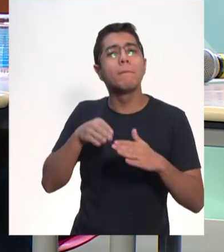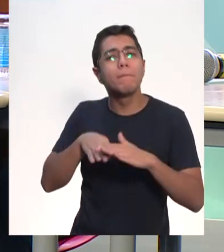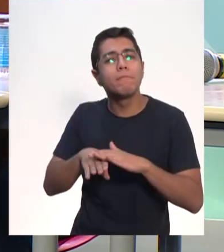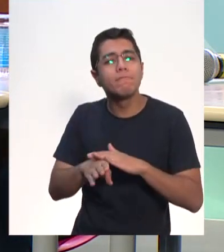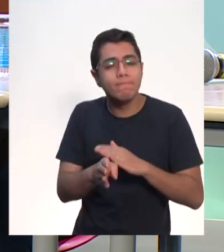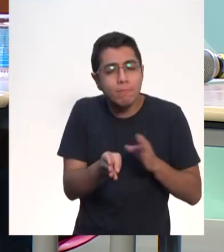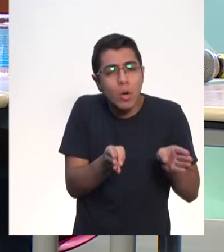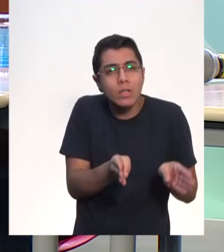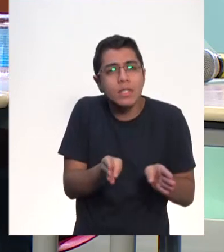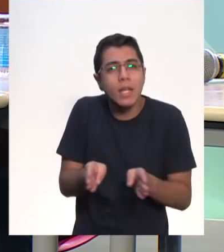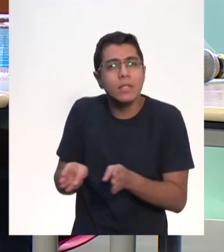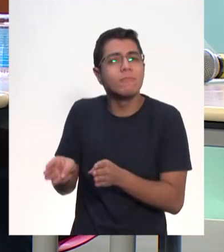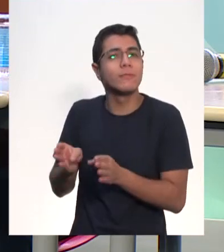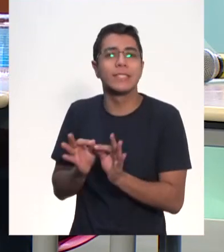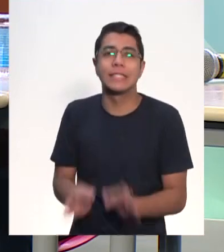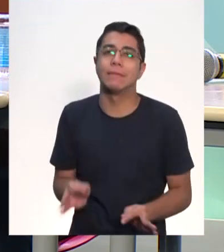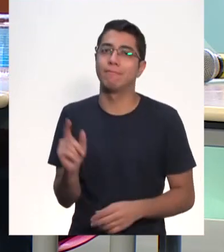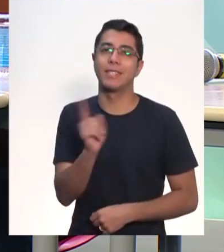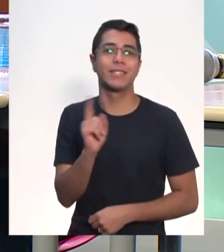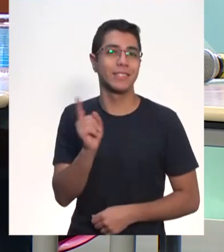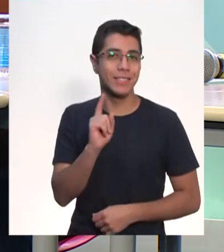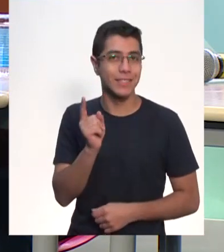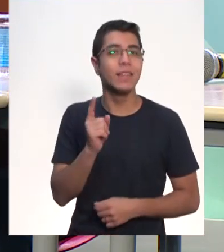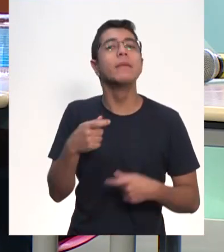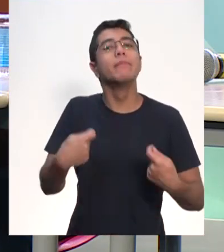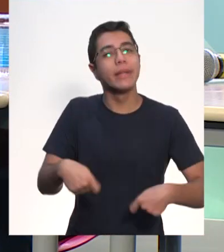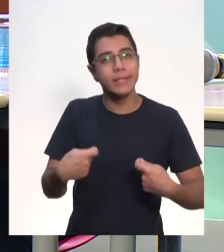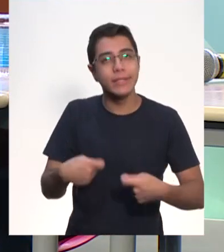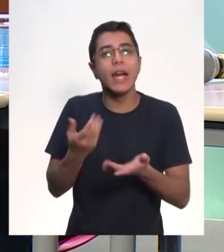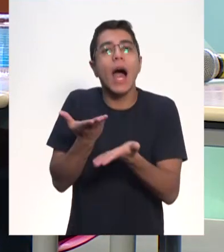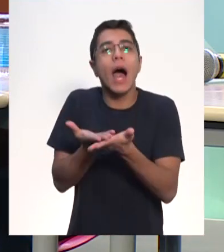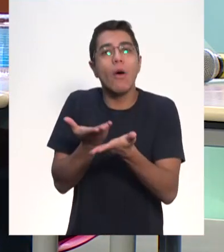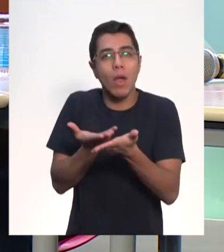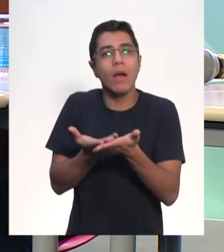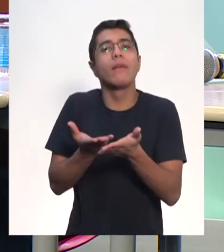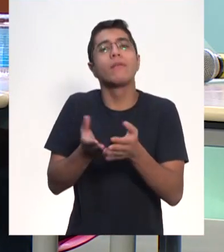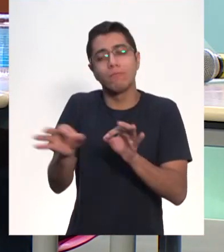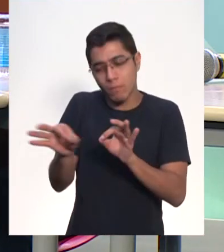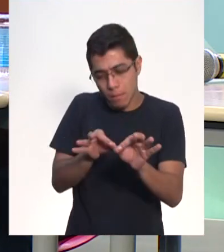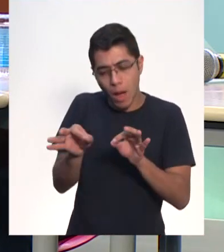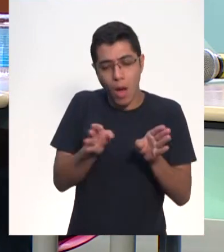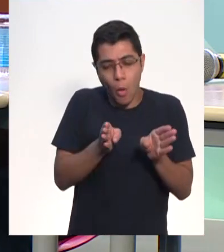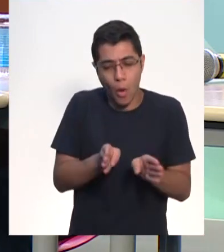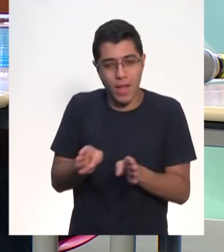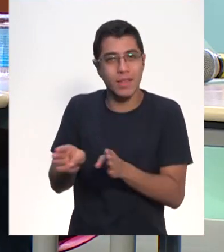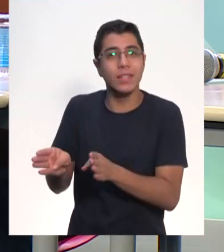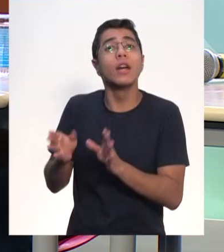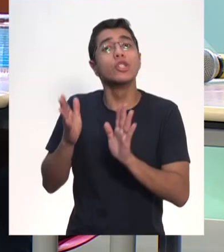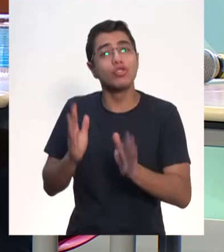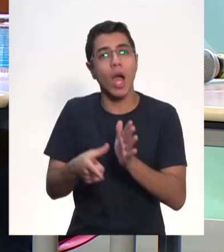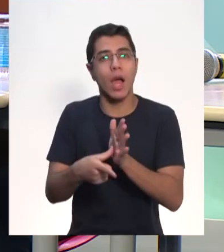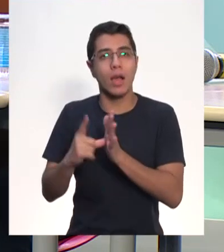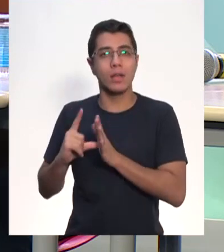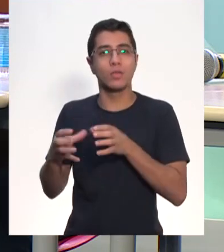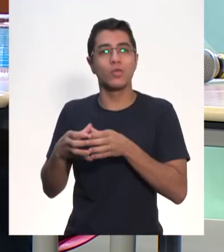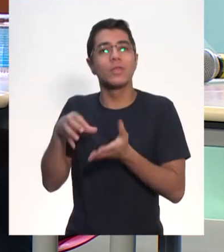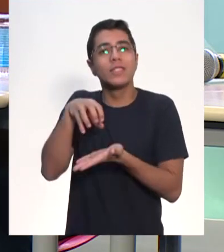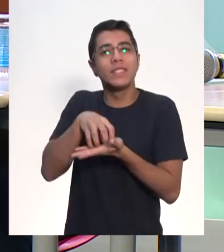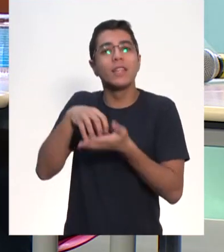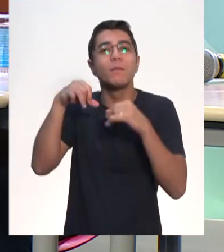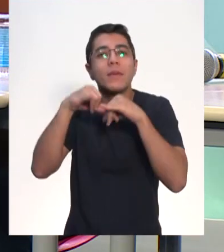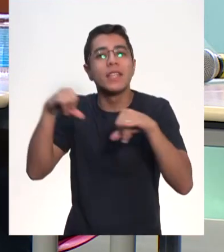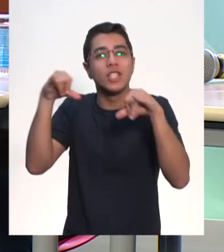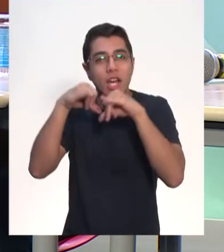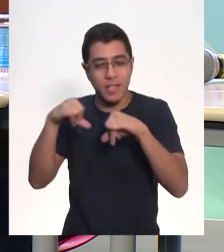para a organização das aulas que estão sendo ministradas no Centro de Mídia, para articular com todo o material que foi disponibilizado,